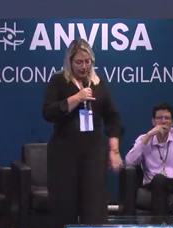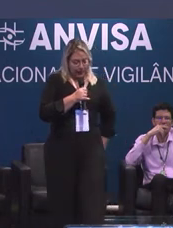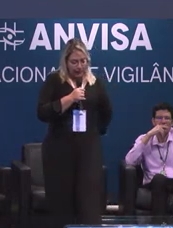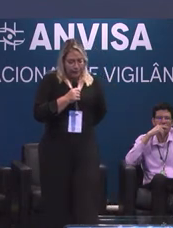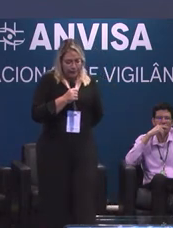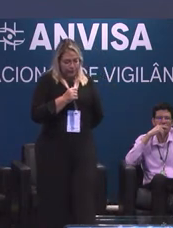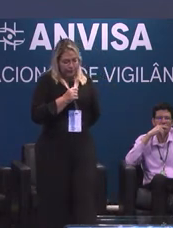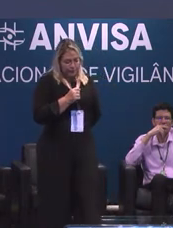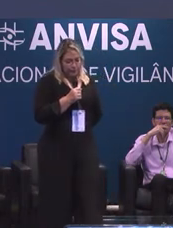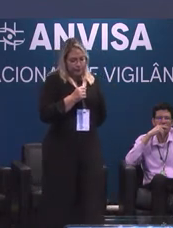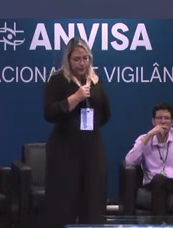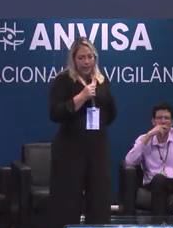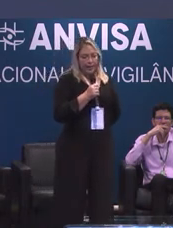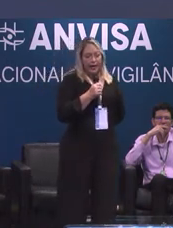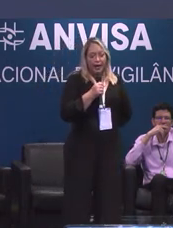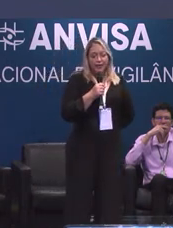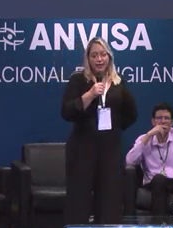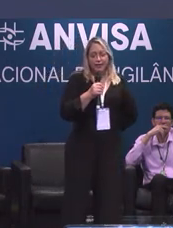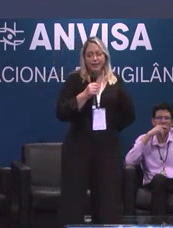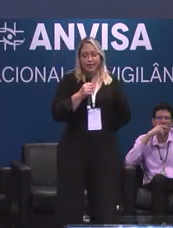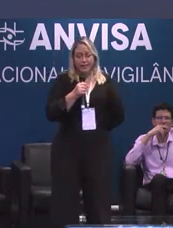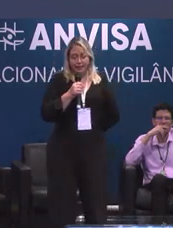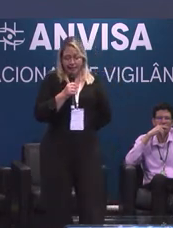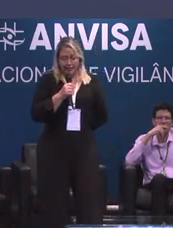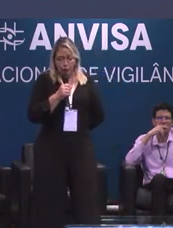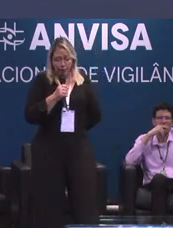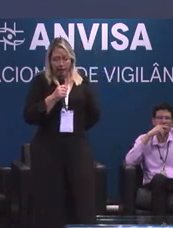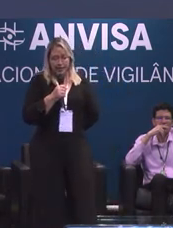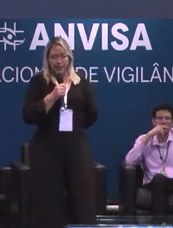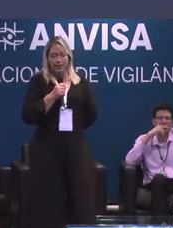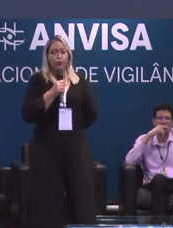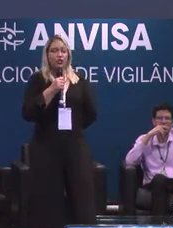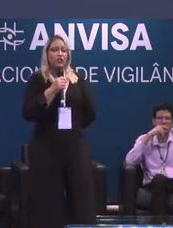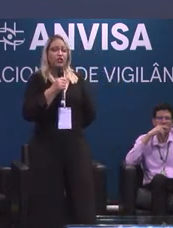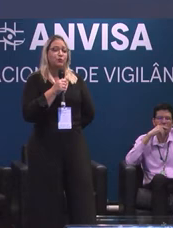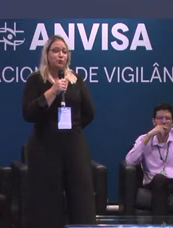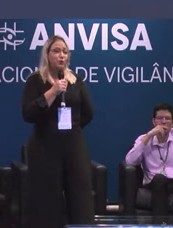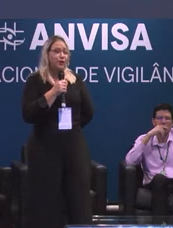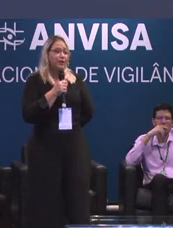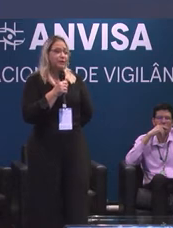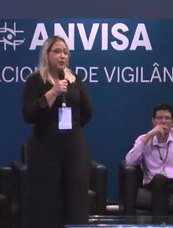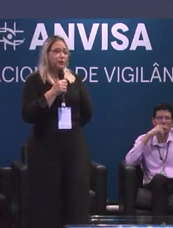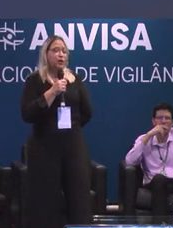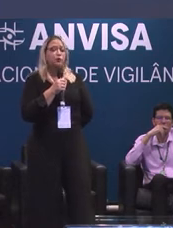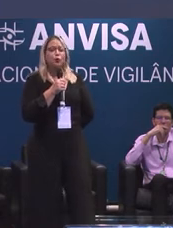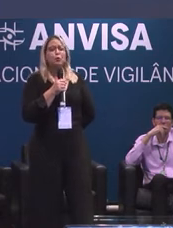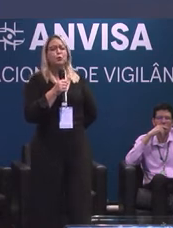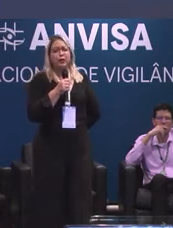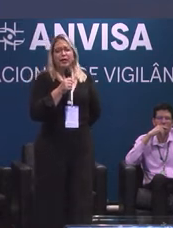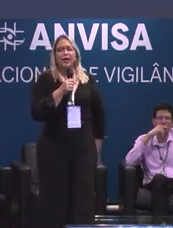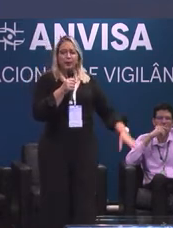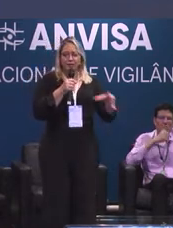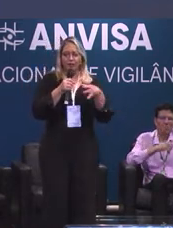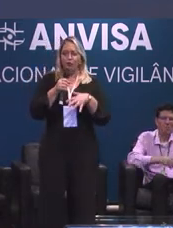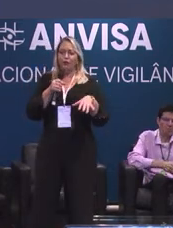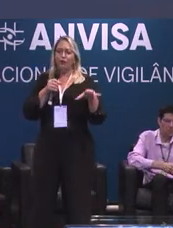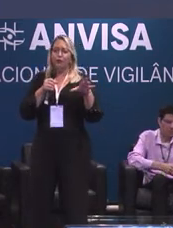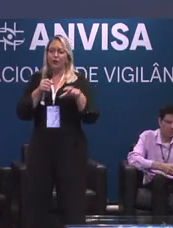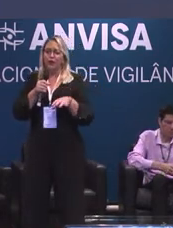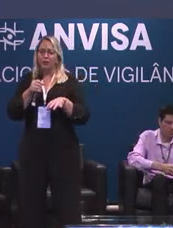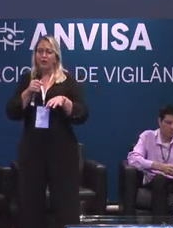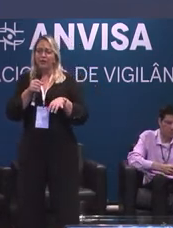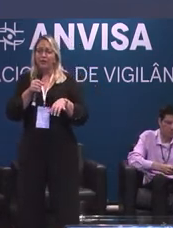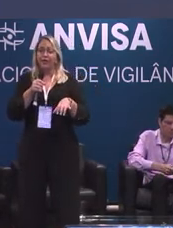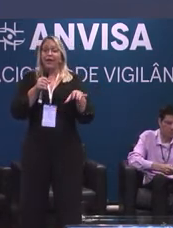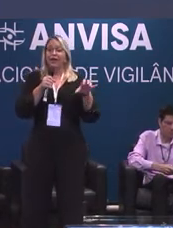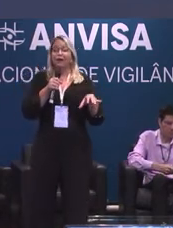passar. A diretriz 6 e 7, comunicação em saúde e gestão do conhecimento. Todo mundo aqui que apresentou foi unânime em